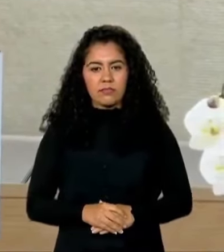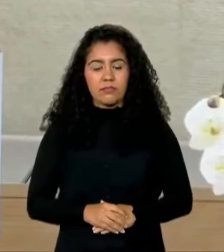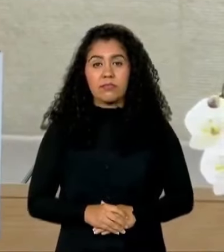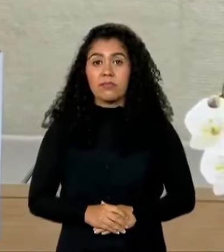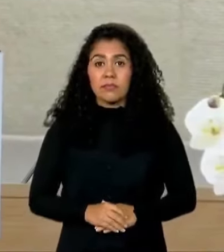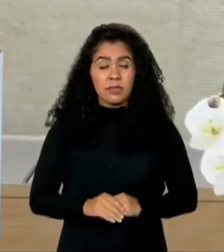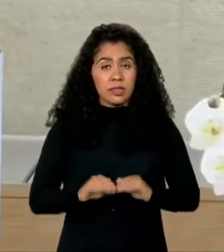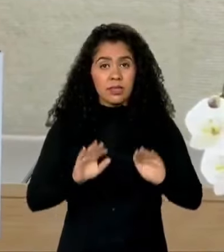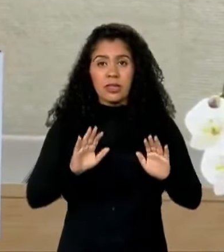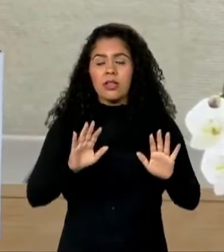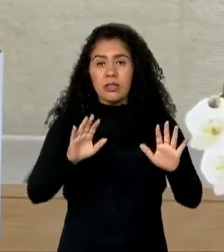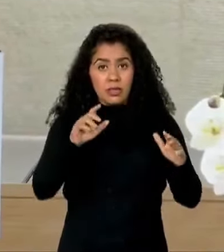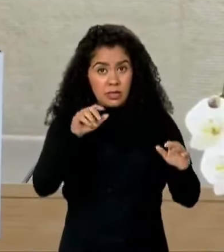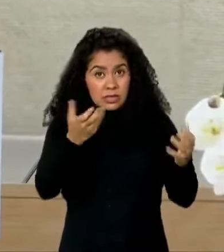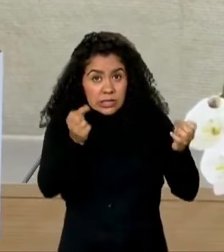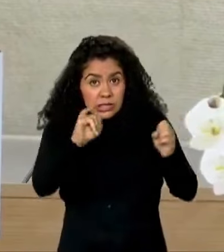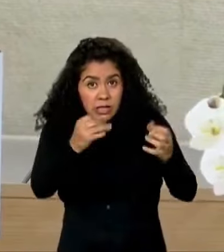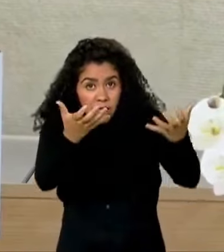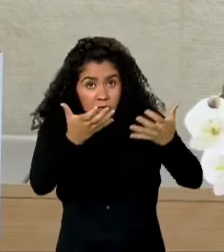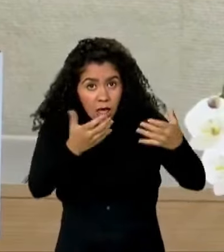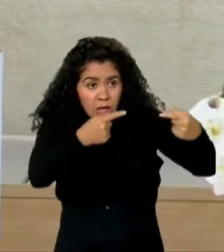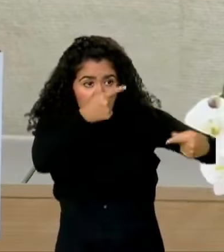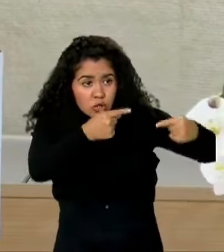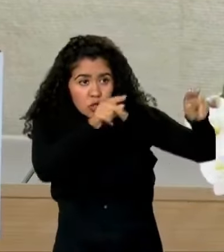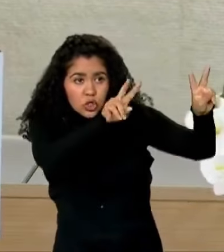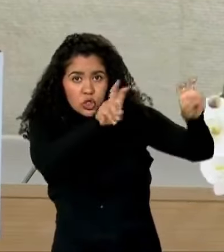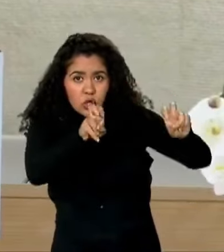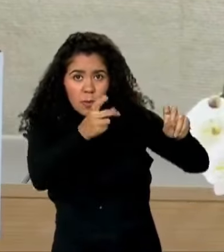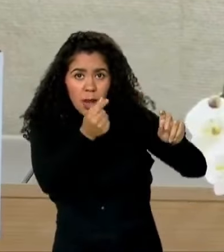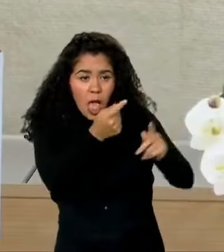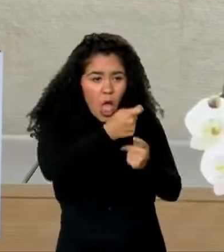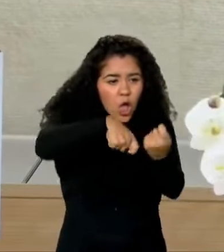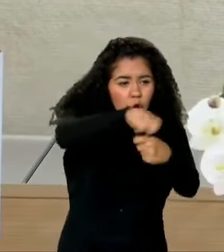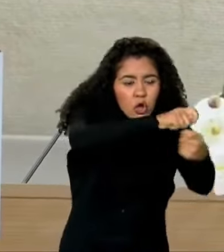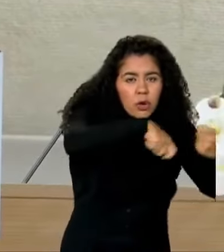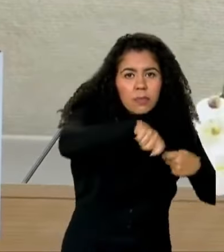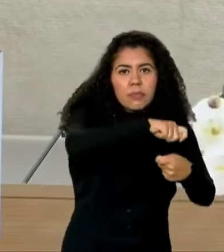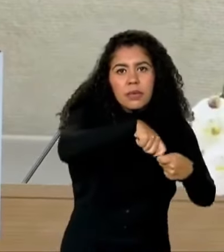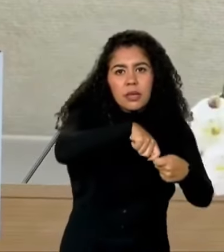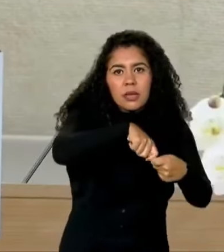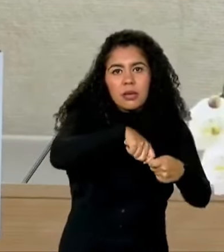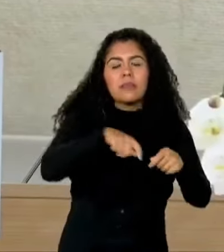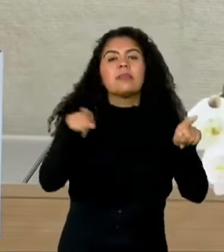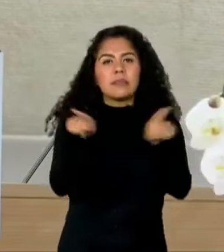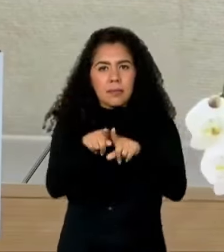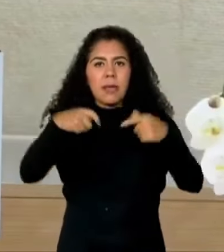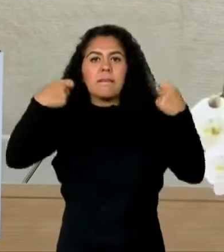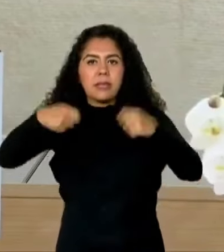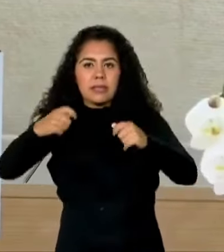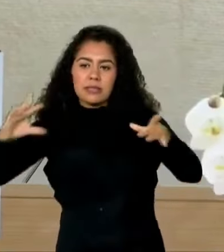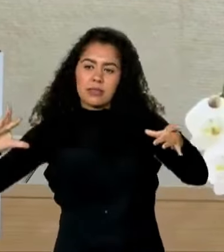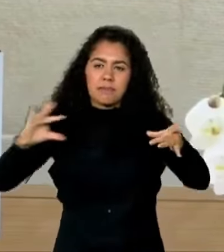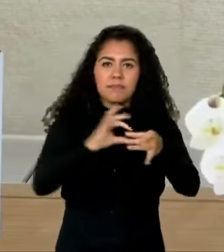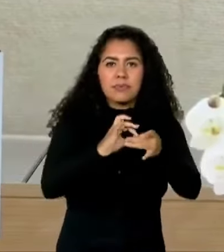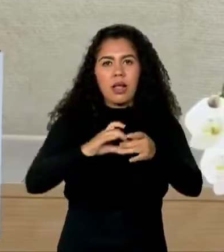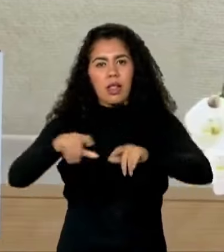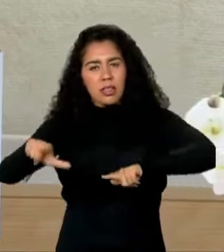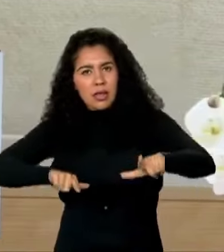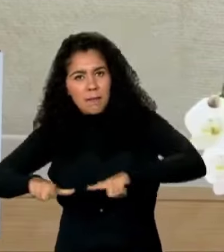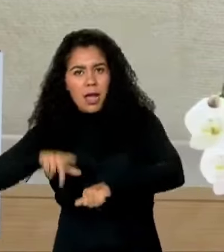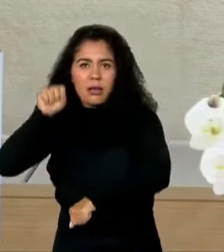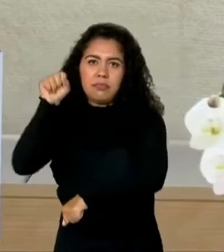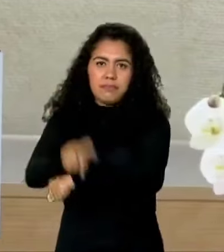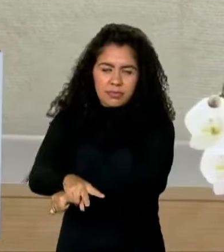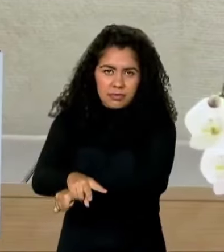5 minutos para discursar durante a sessão da cúpula. Segundo o Ministério de Relações Exteriores, ele deve falar sobre a presidência do Brasil no